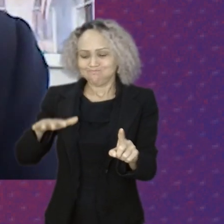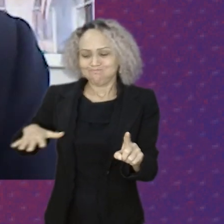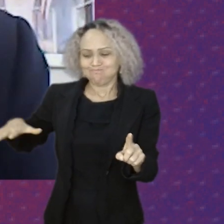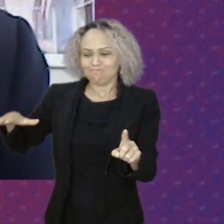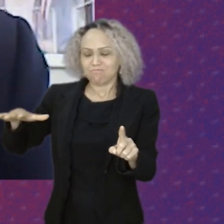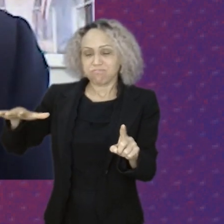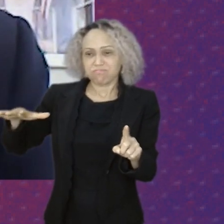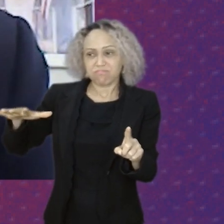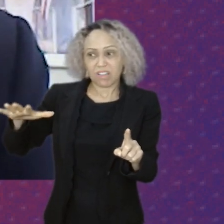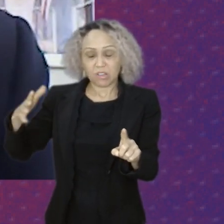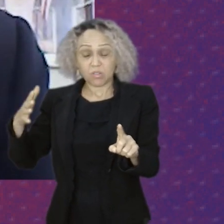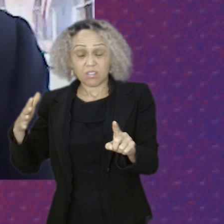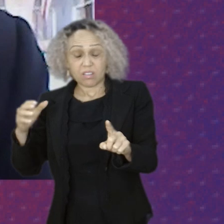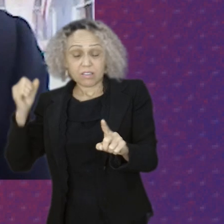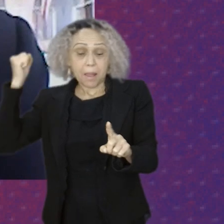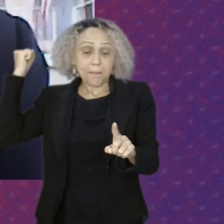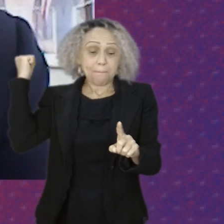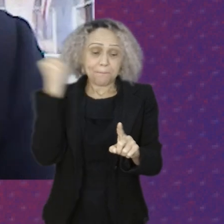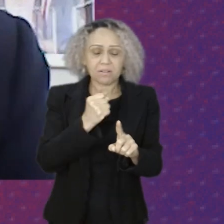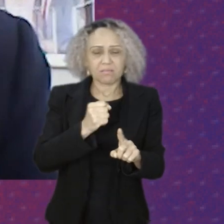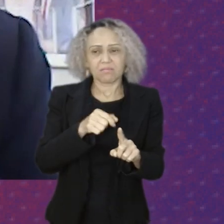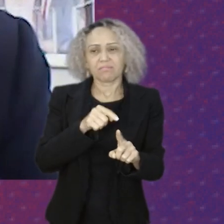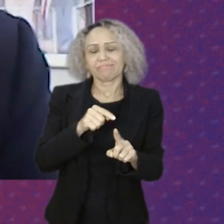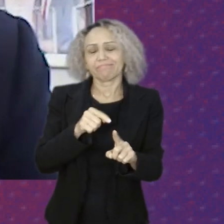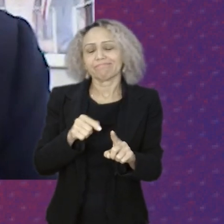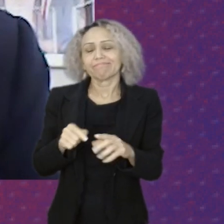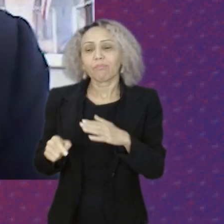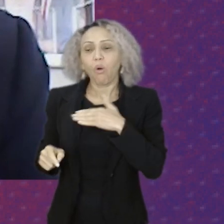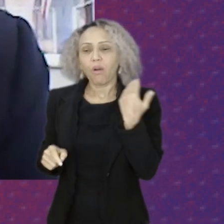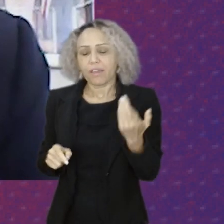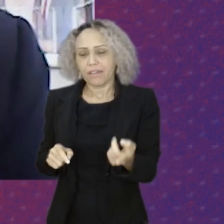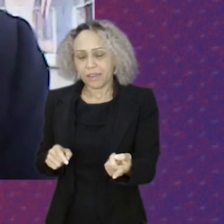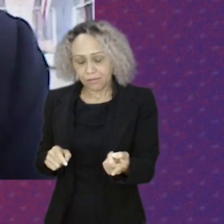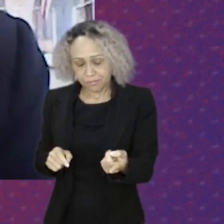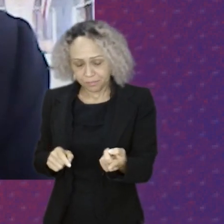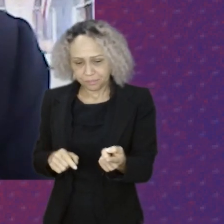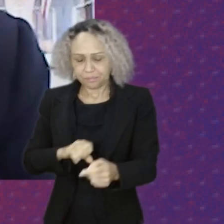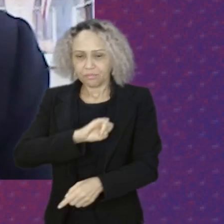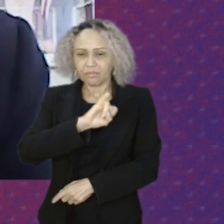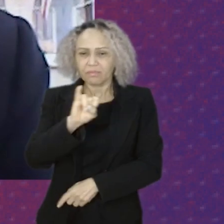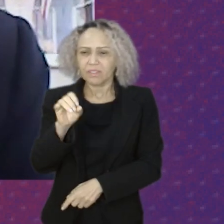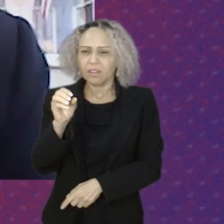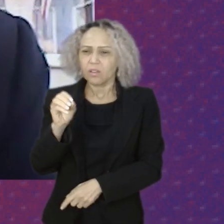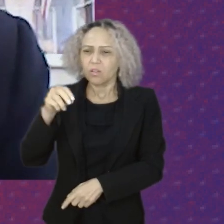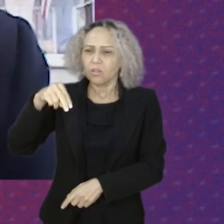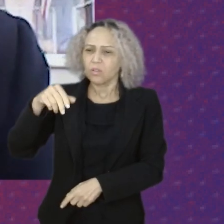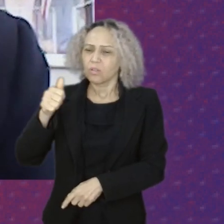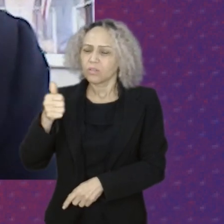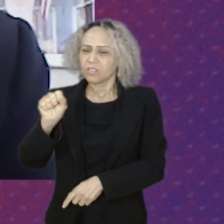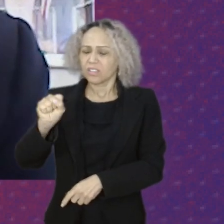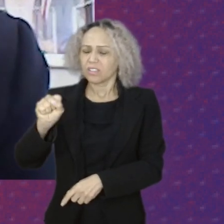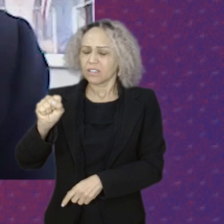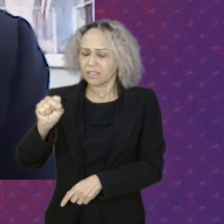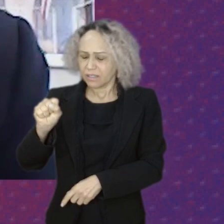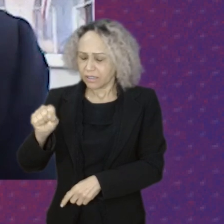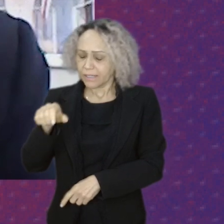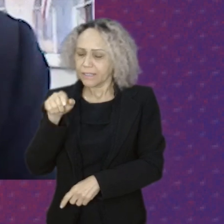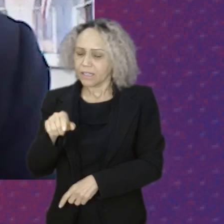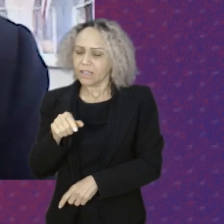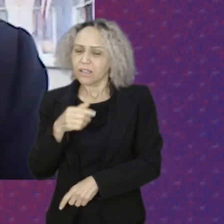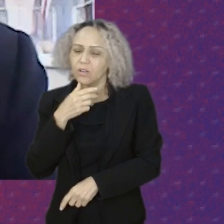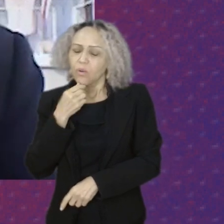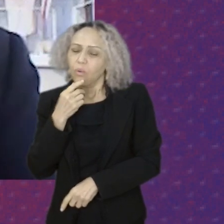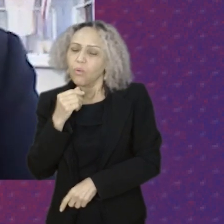76 famílias onde foi assassinado Jonatas Oliveira, moram na área, que é o engenho Roncadorzinho, um engenho que é de